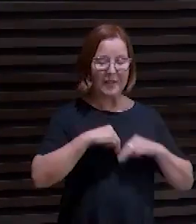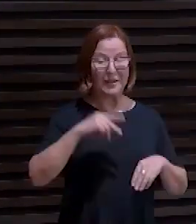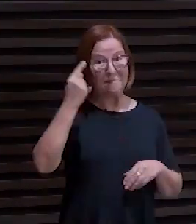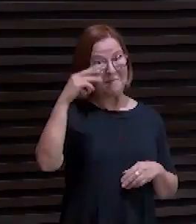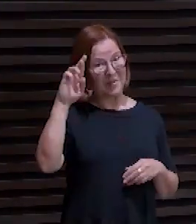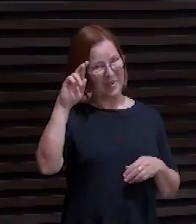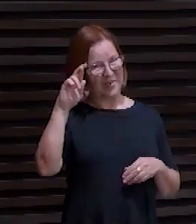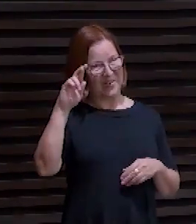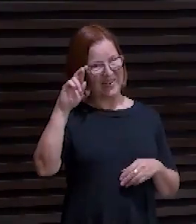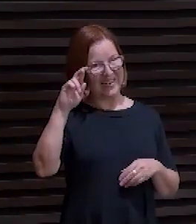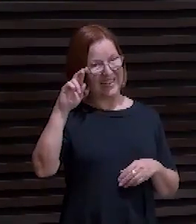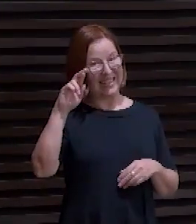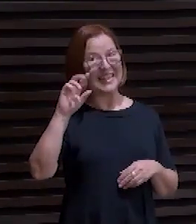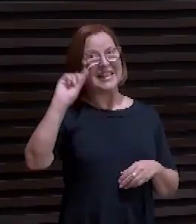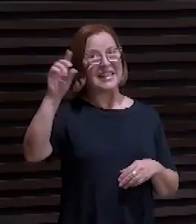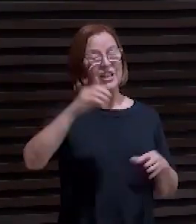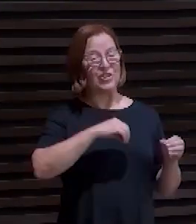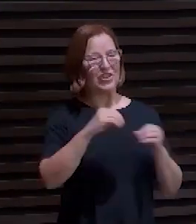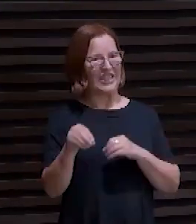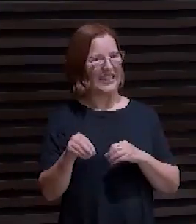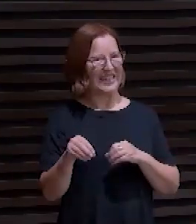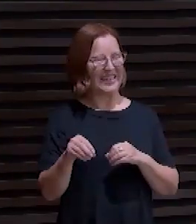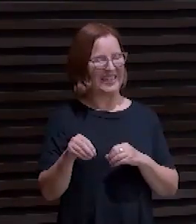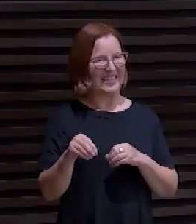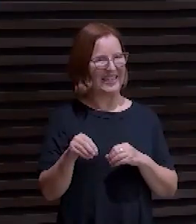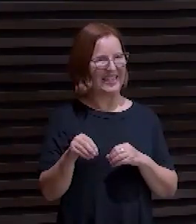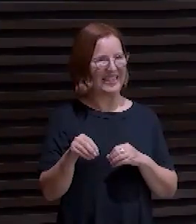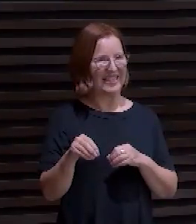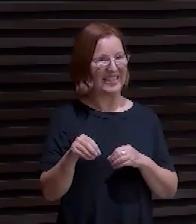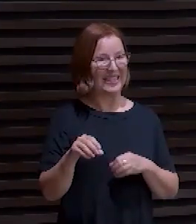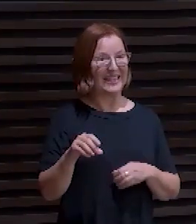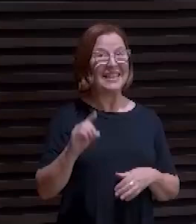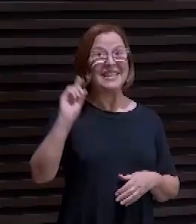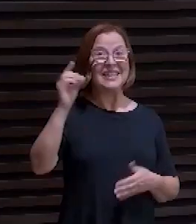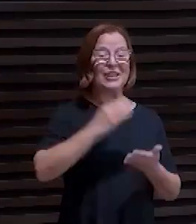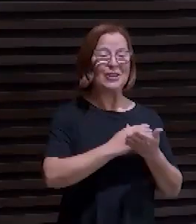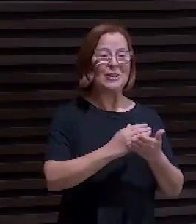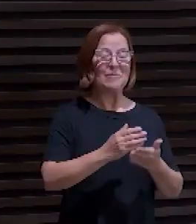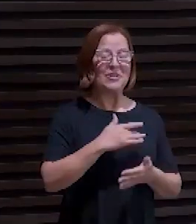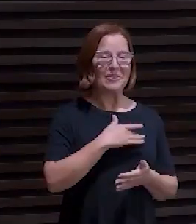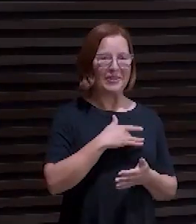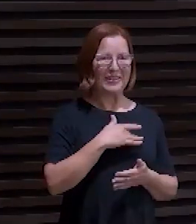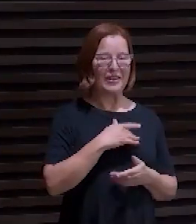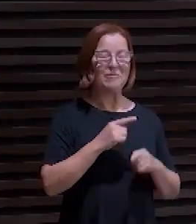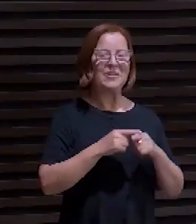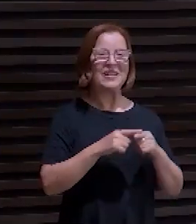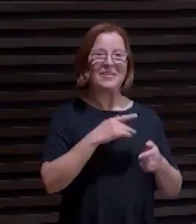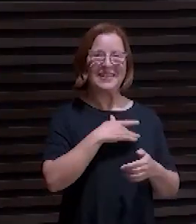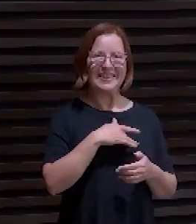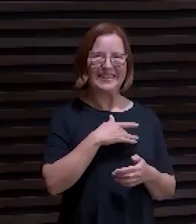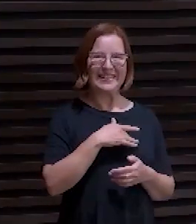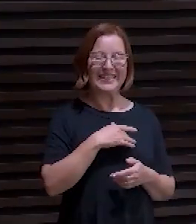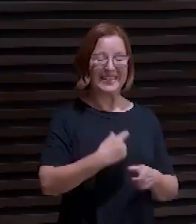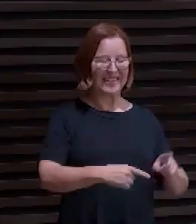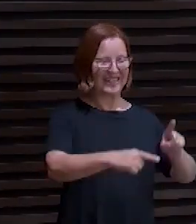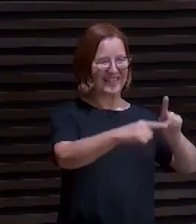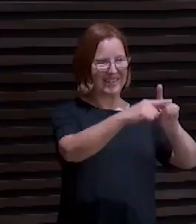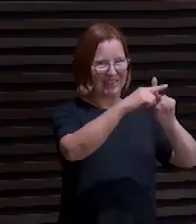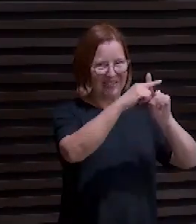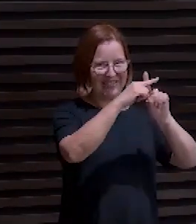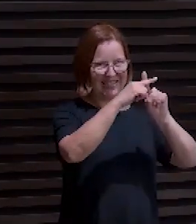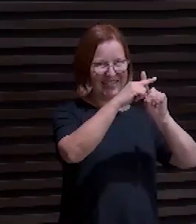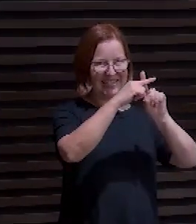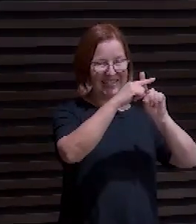pior e Deus tira. E ele começa com a misericórdia. Porque a misericórdia é a cruz.